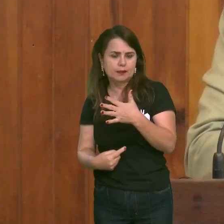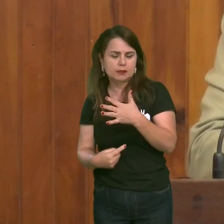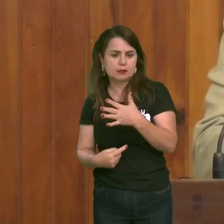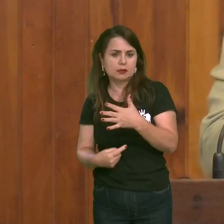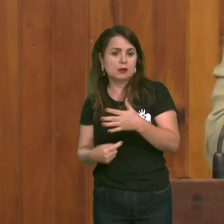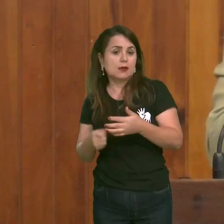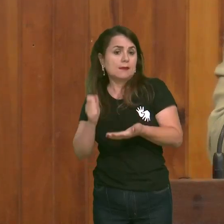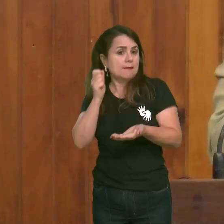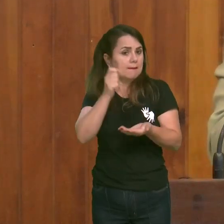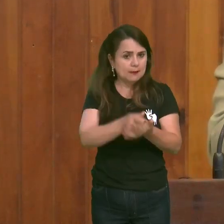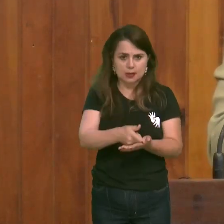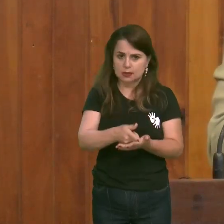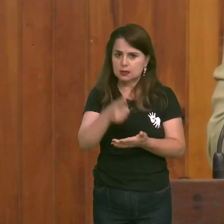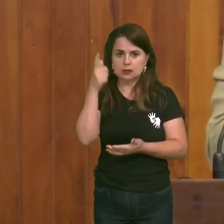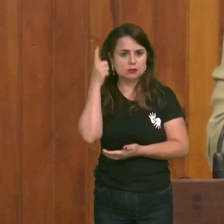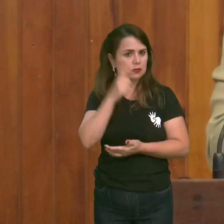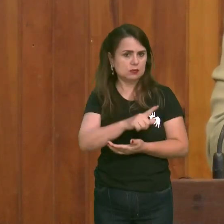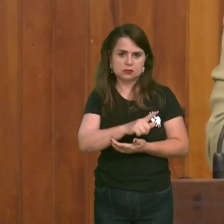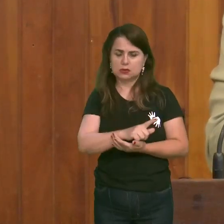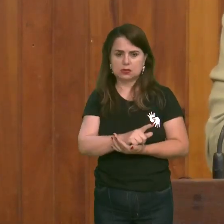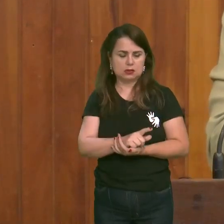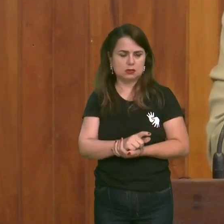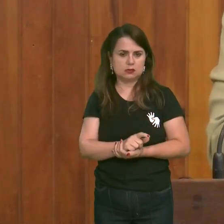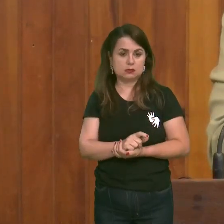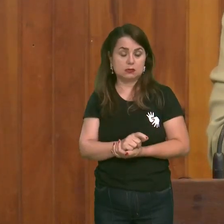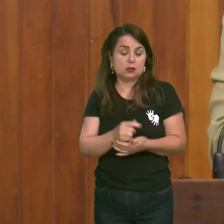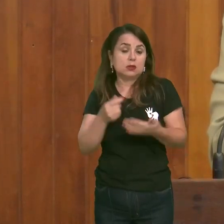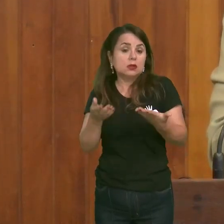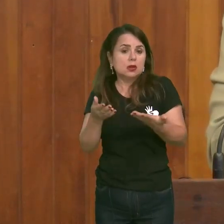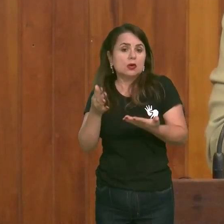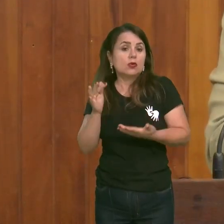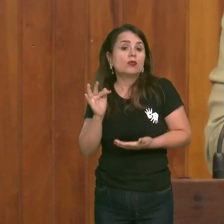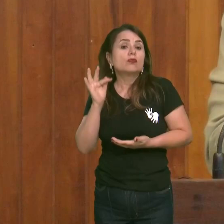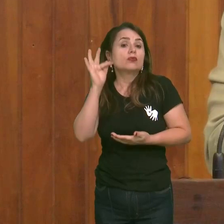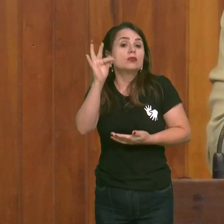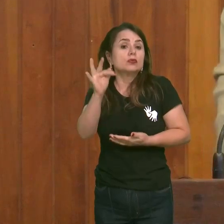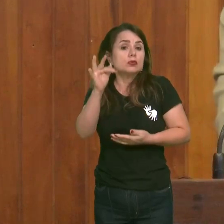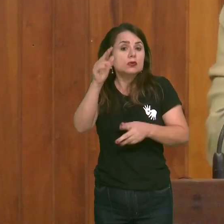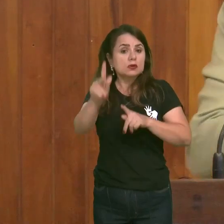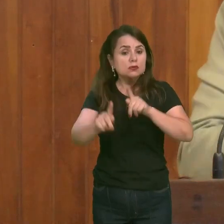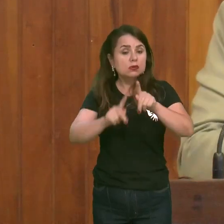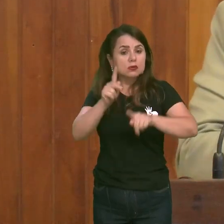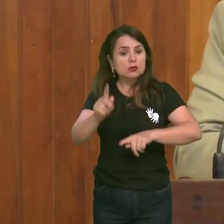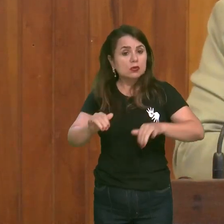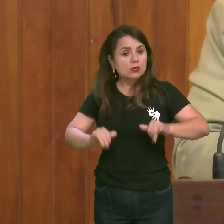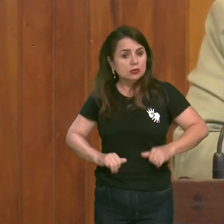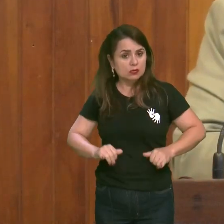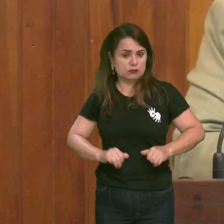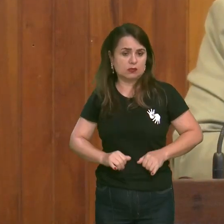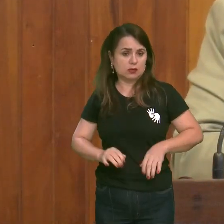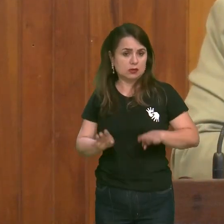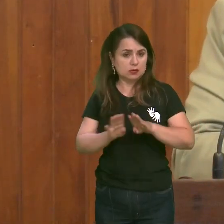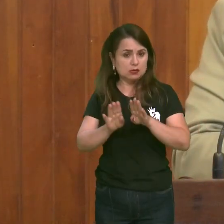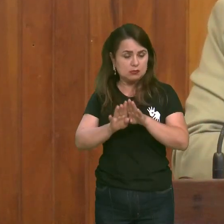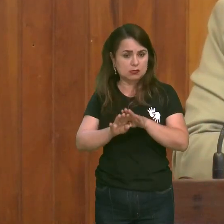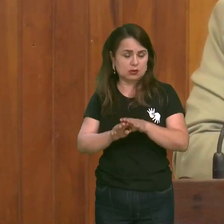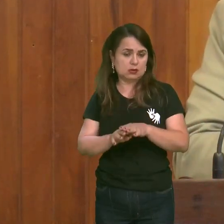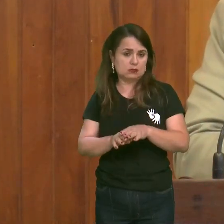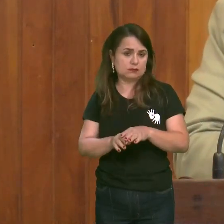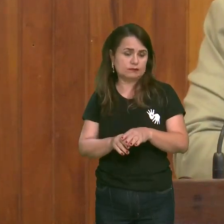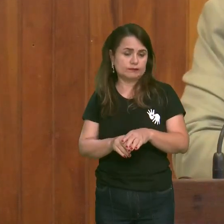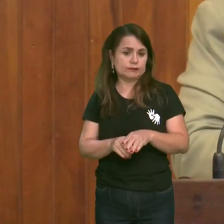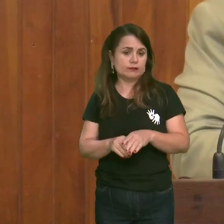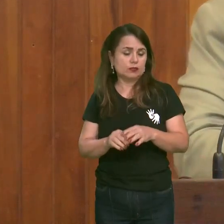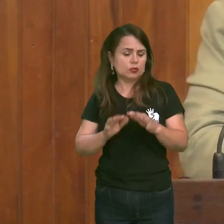impagável que vai ficar no couro no lombo da população